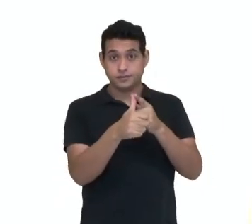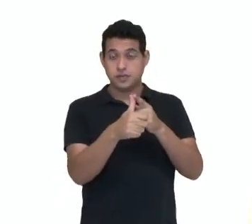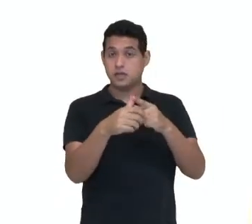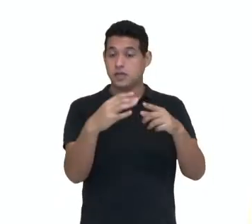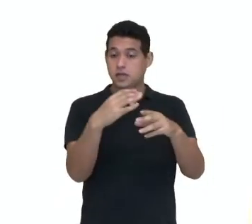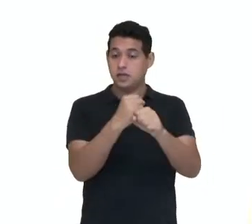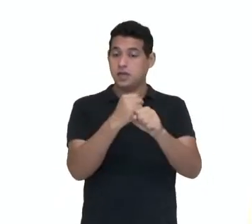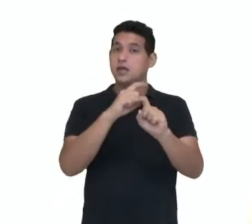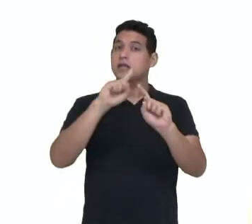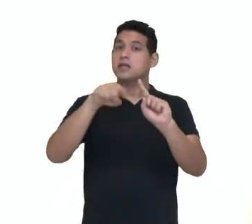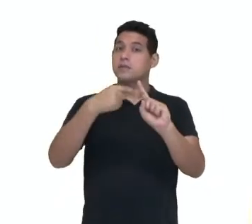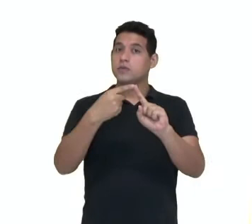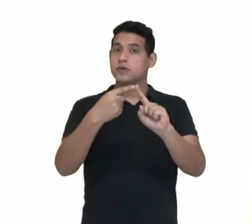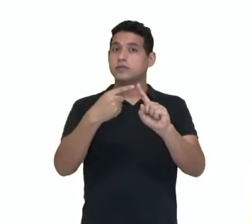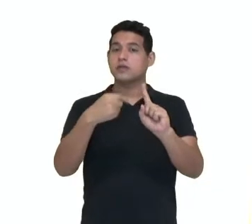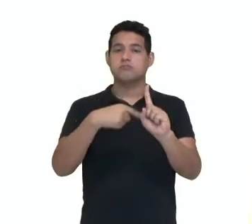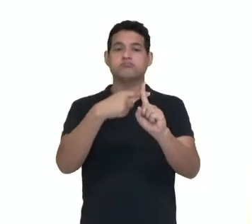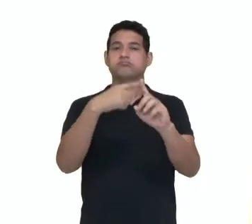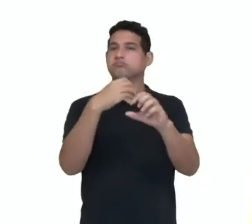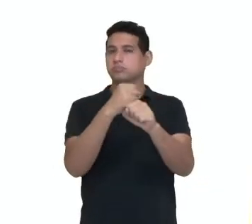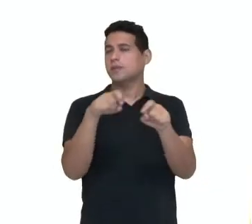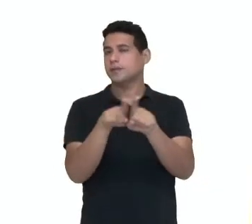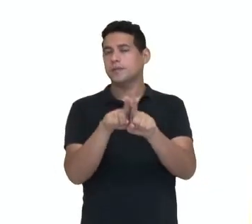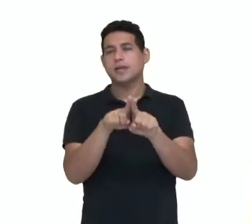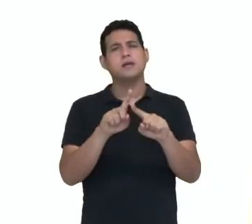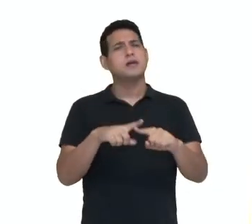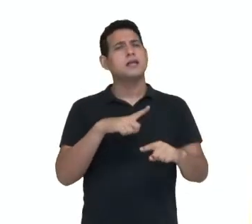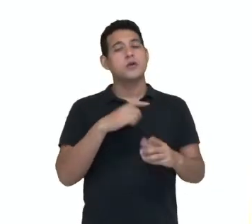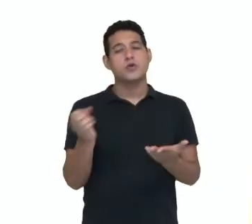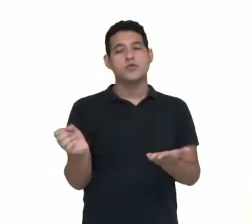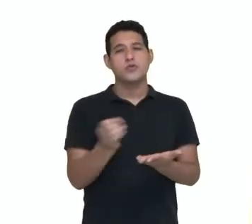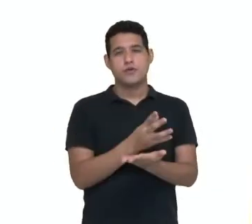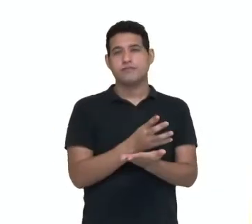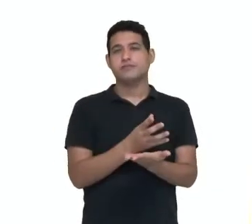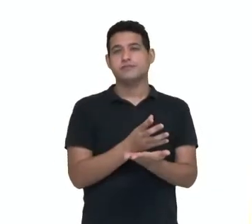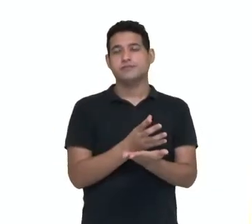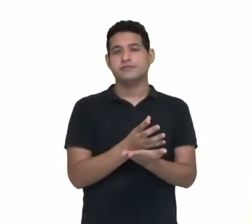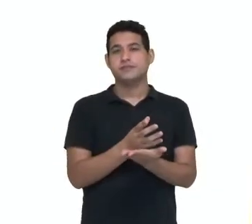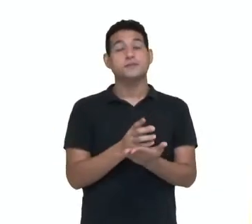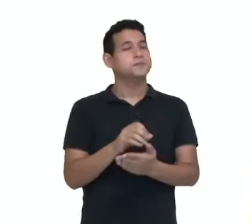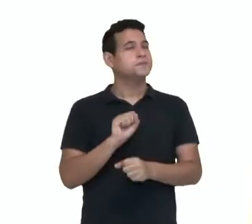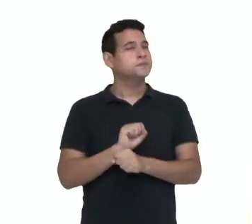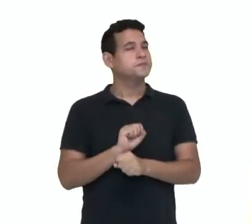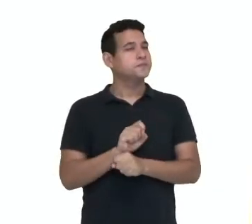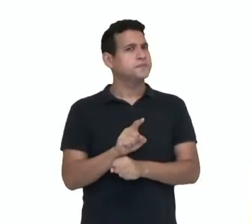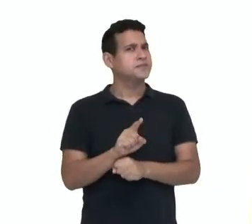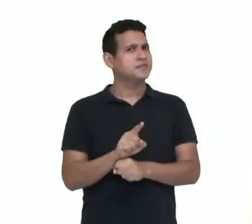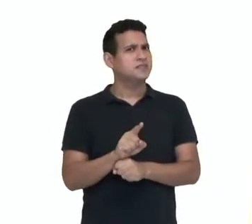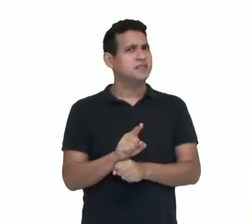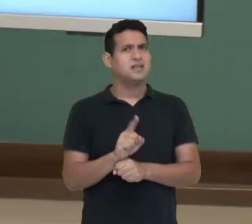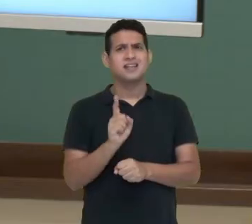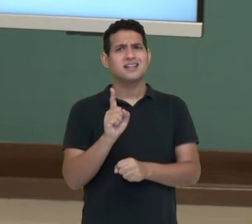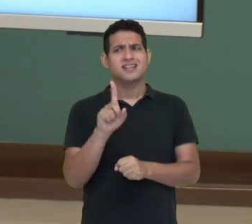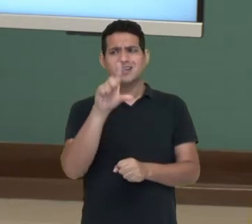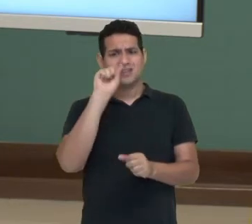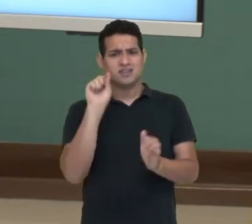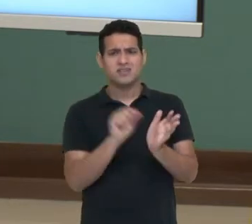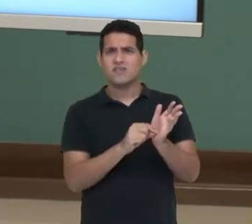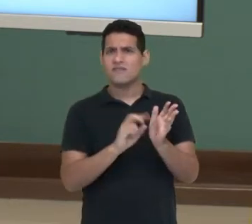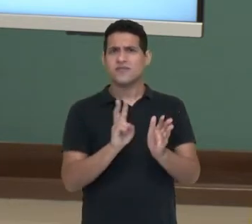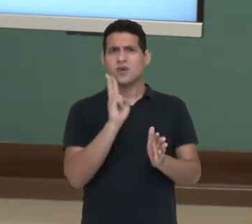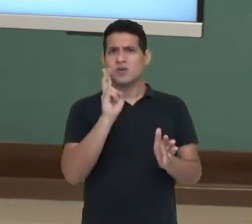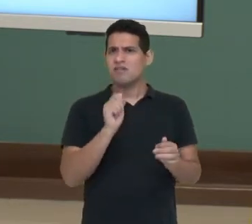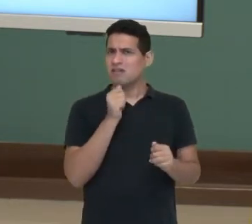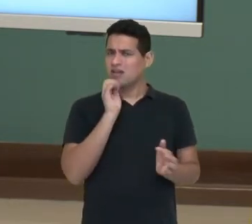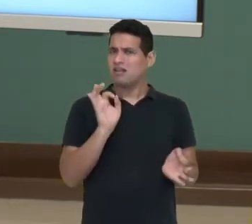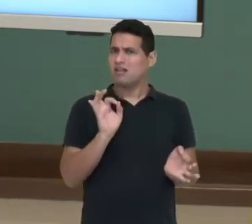depois você soma 2. E nós temos os novos pares ordenados. Respira aí. Se você não chutou esses valores, você